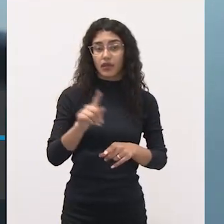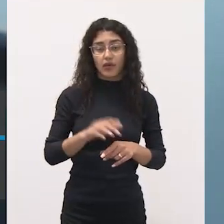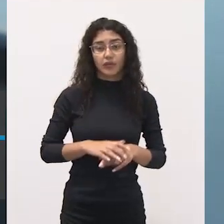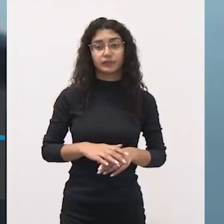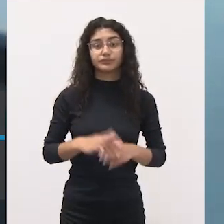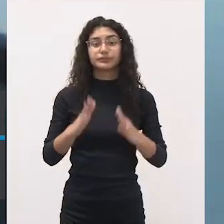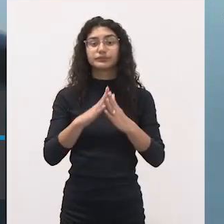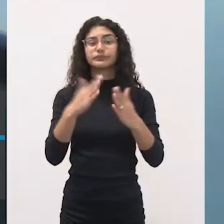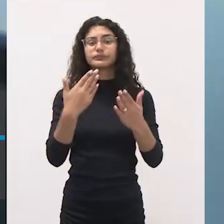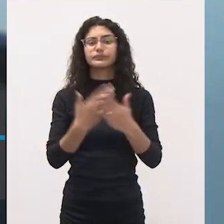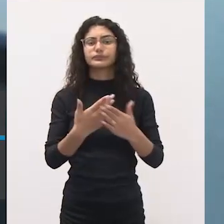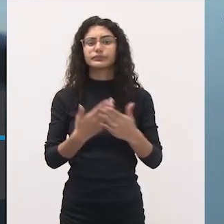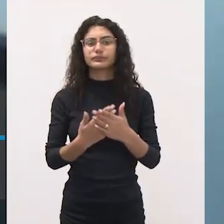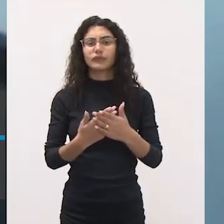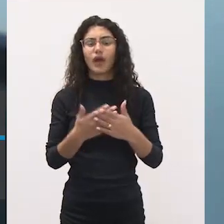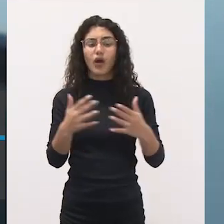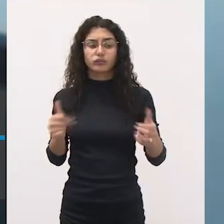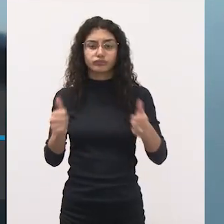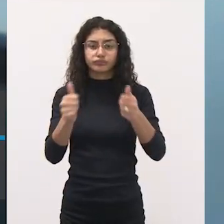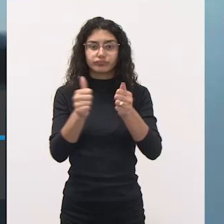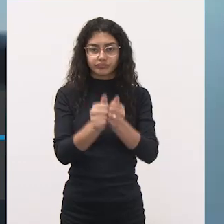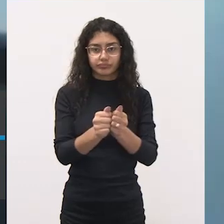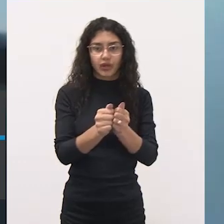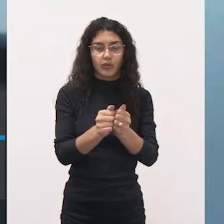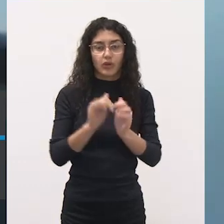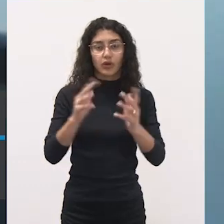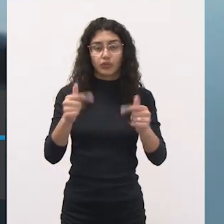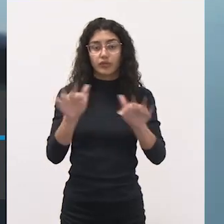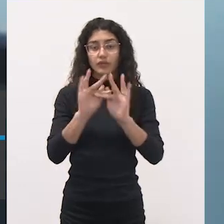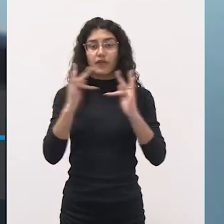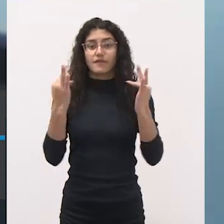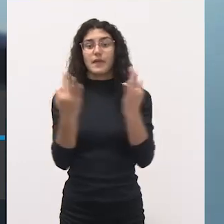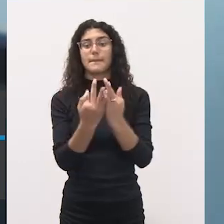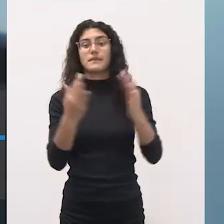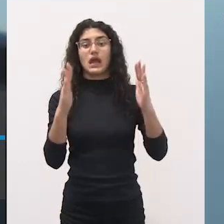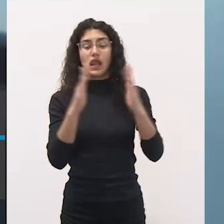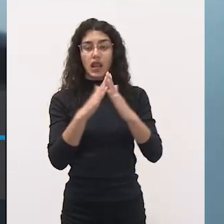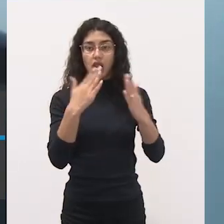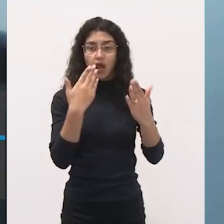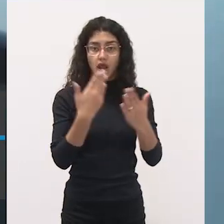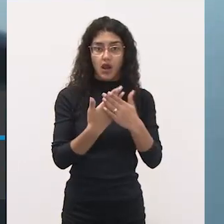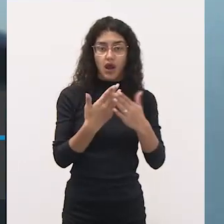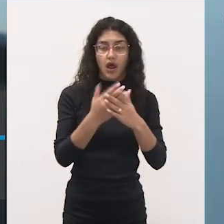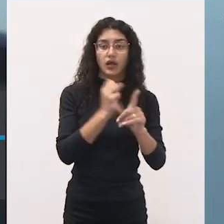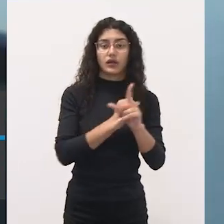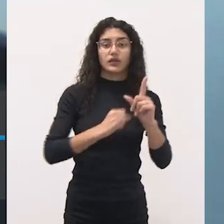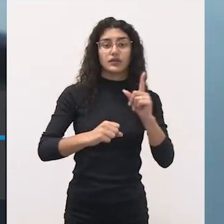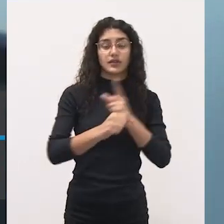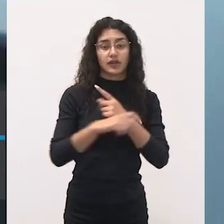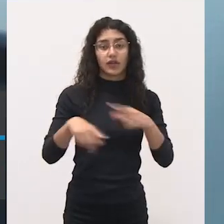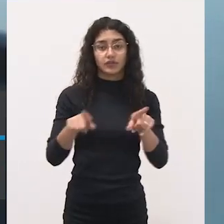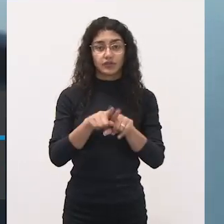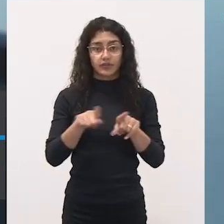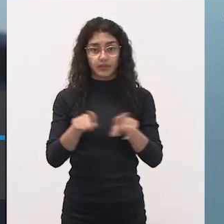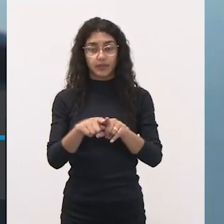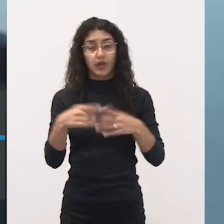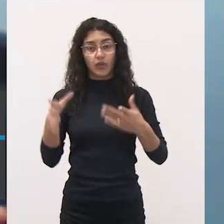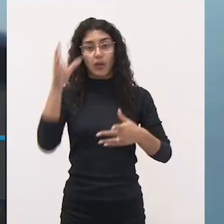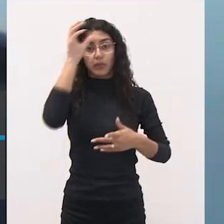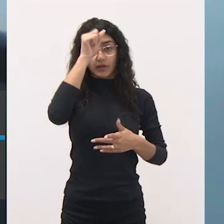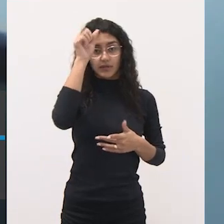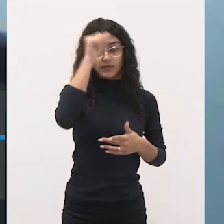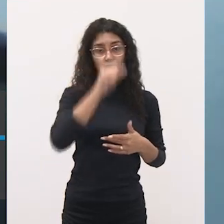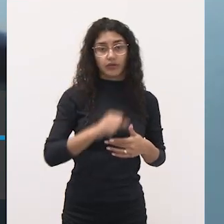escola, tem que ser esse papel coletivo, da família, da escola e da sociedade. E há esse aprendizado.